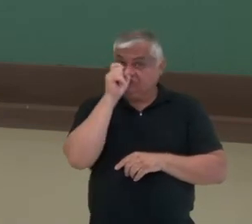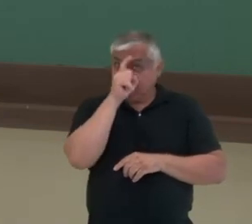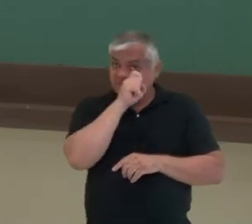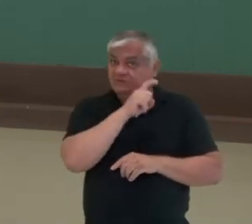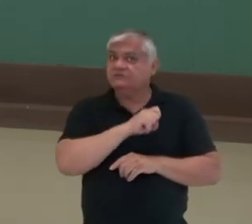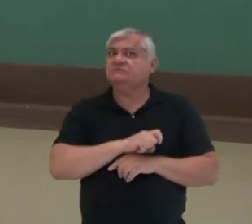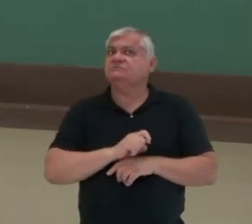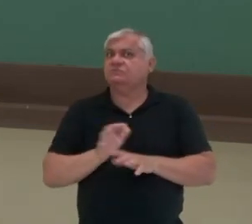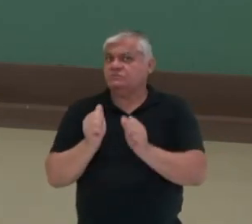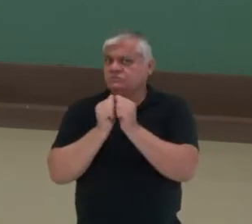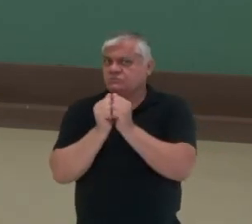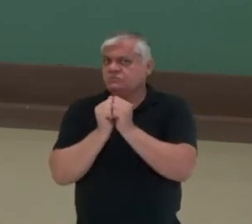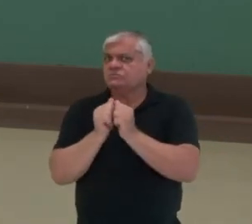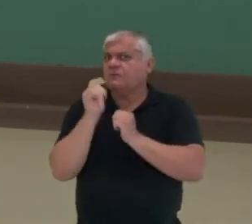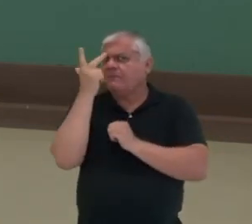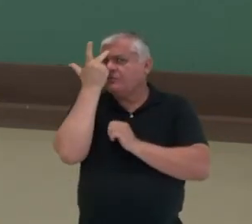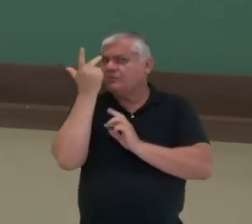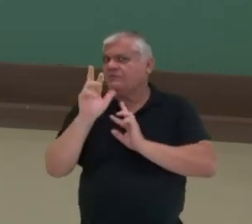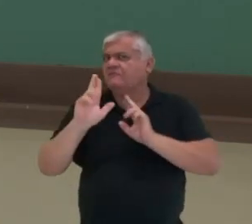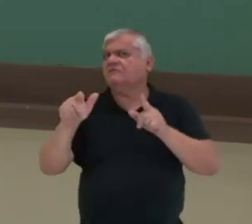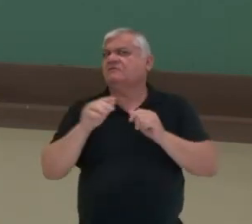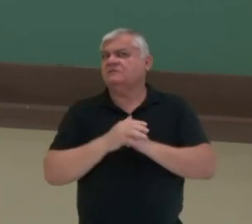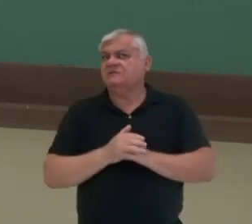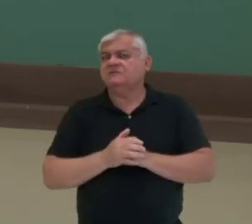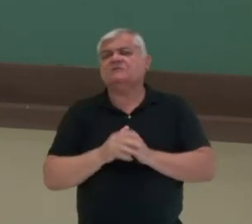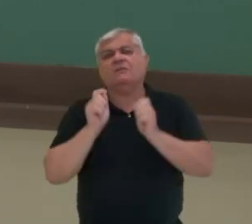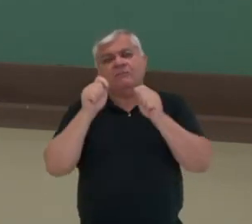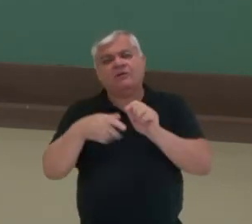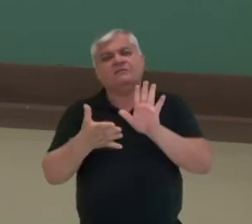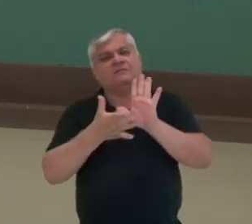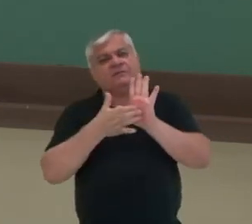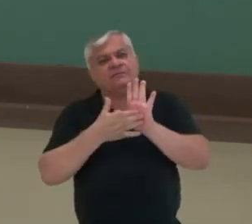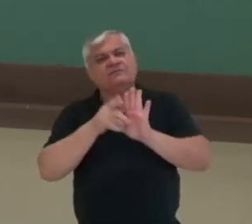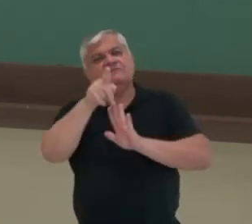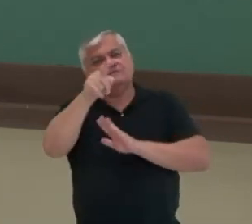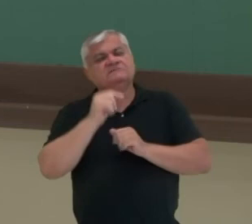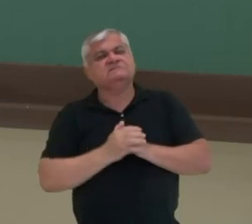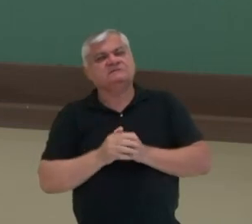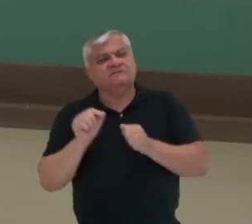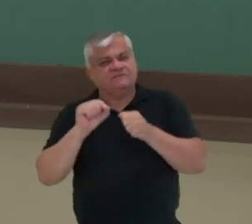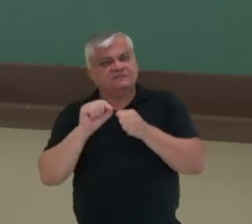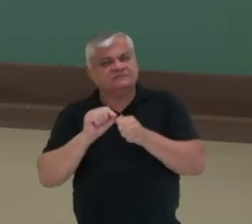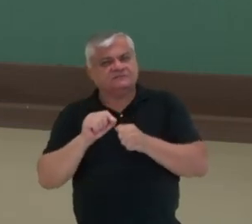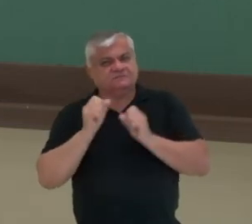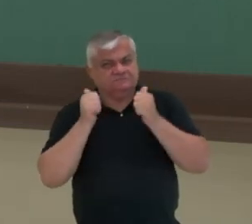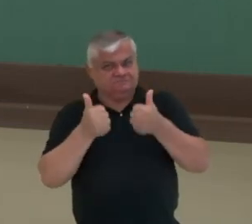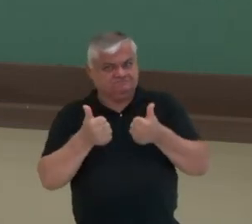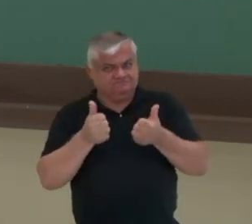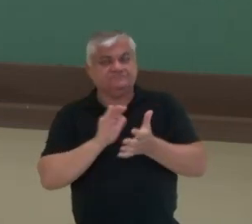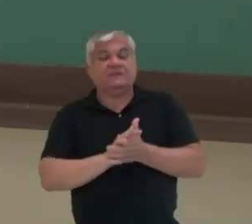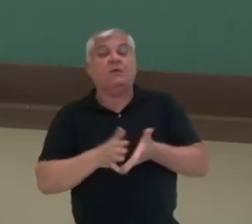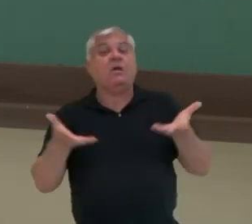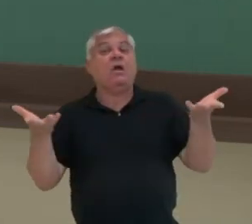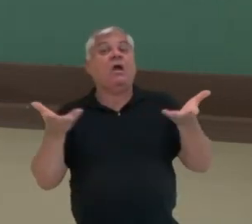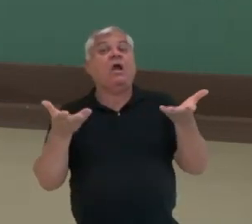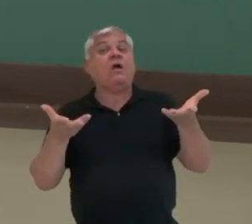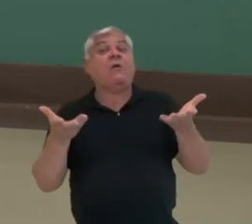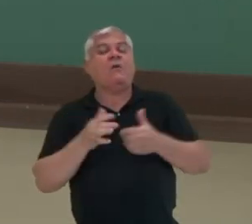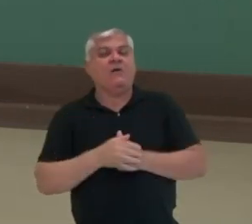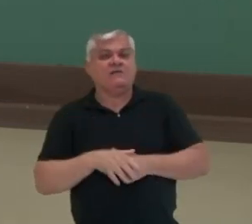vezes, conviverem com as diferenças. E com isso eu posso abordar essa proposta de intervenção. Agora,